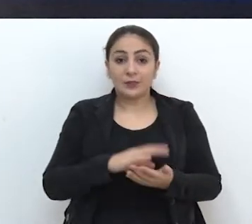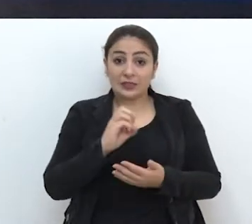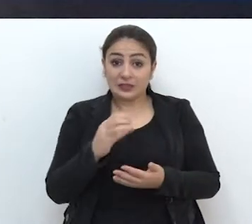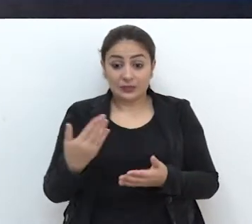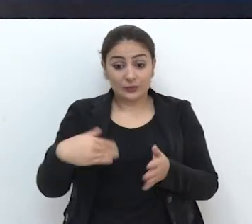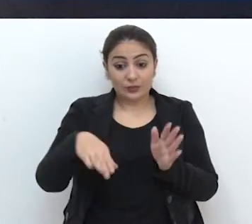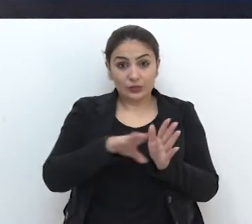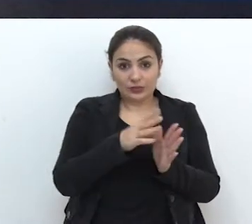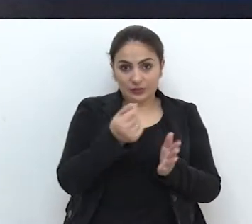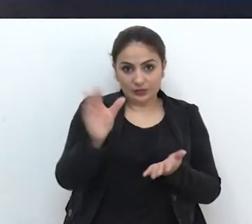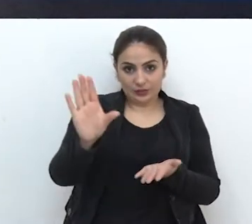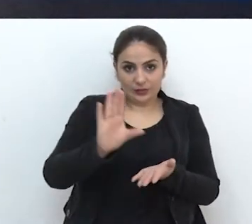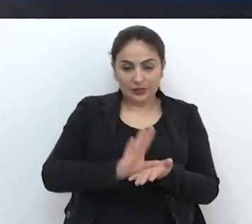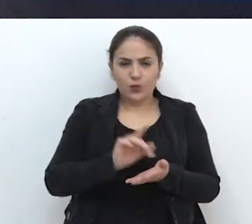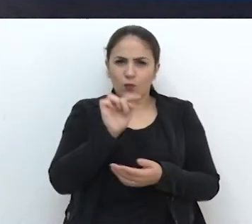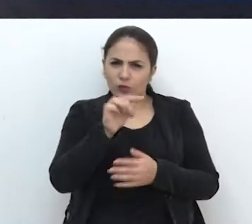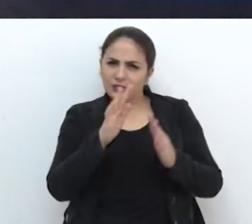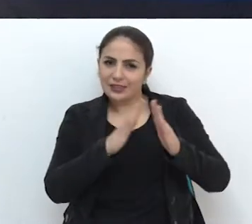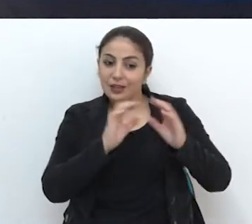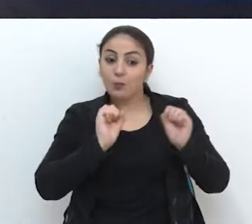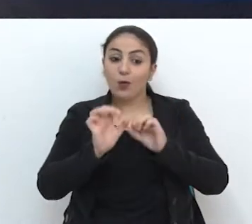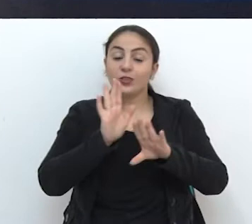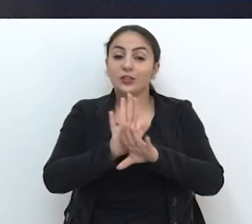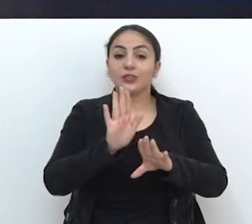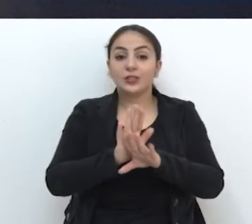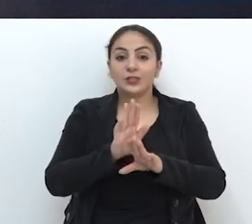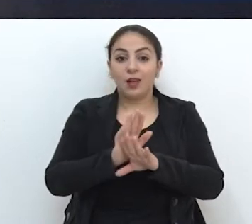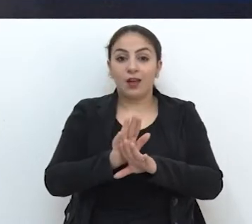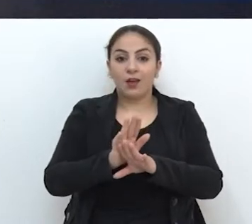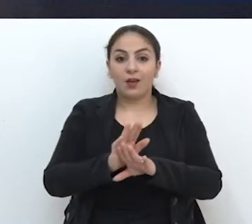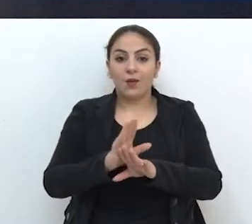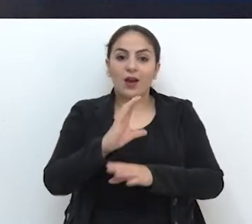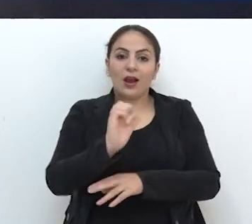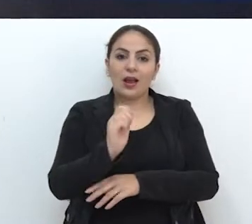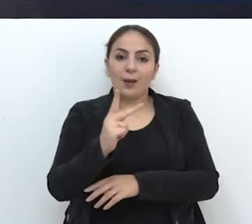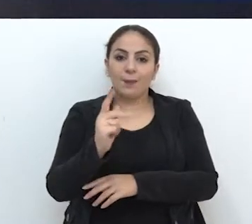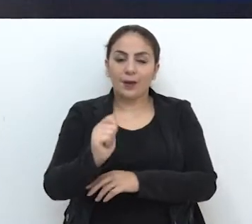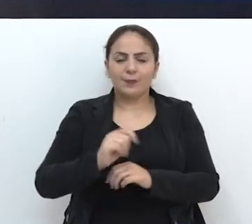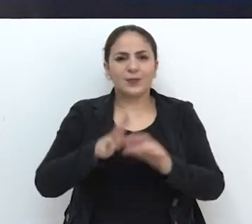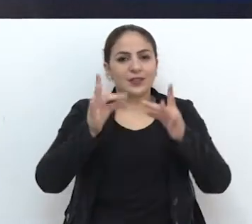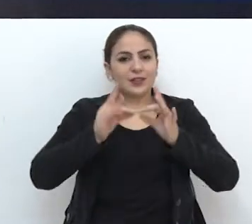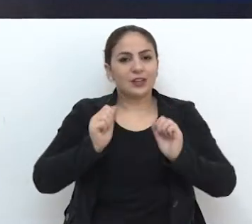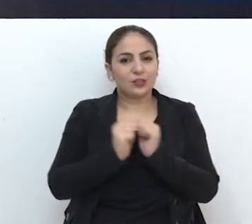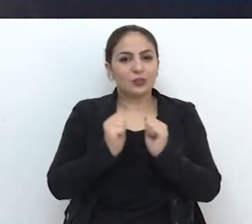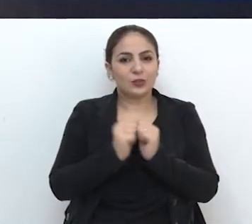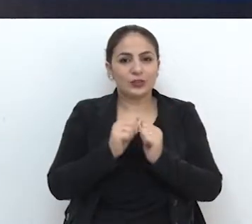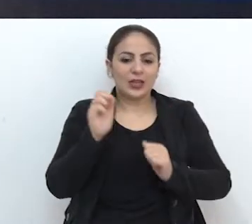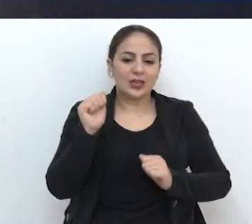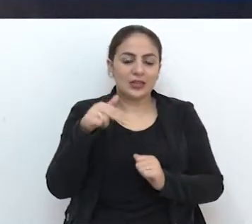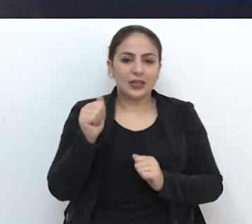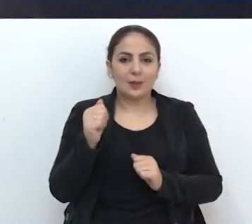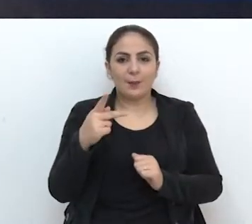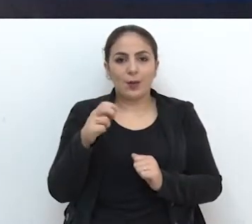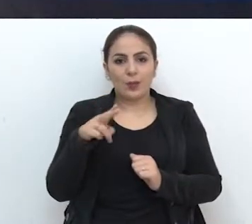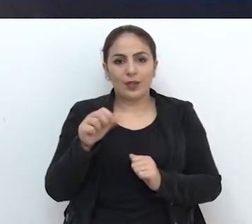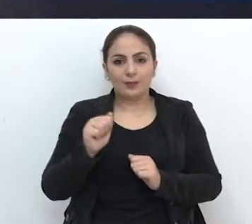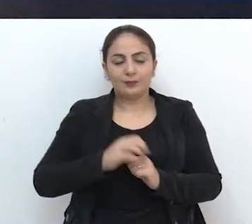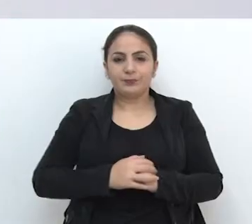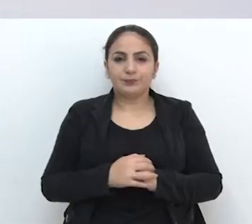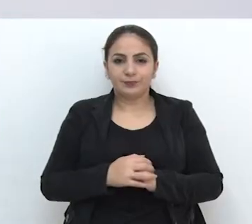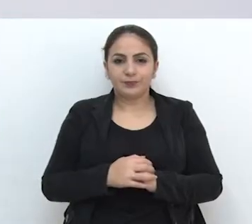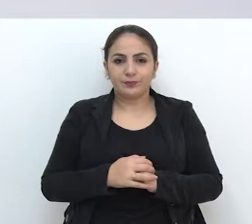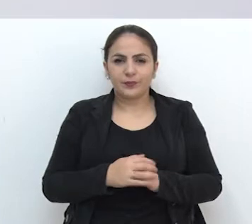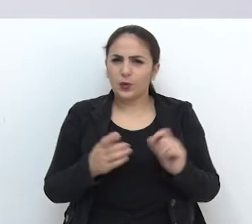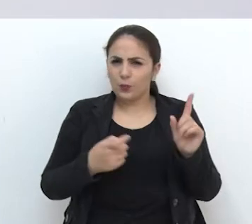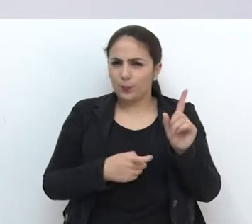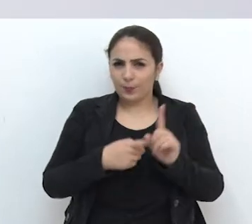repasse não chega, você de casa pode ajudar a manter o CAPA. Os detalhes com a jornalista Ana Paula Koenemann.